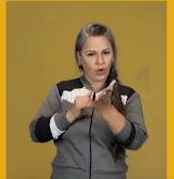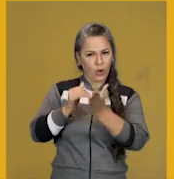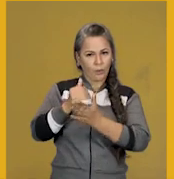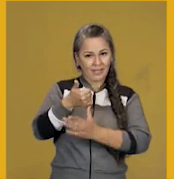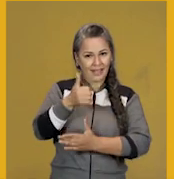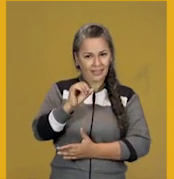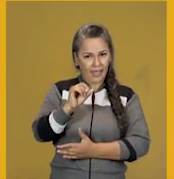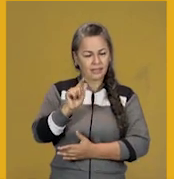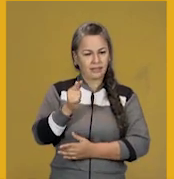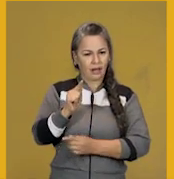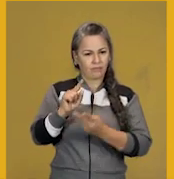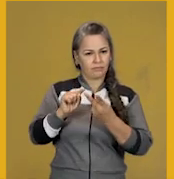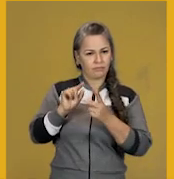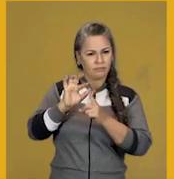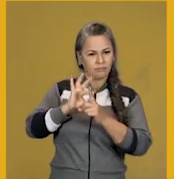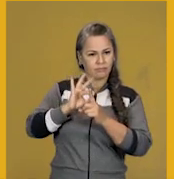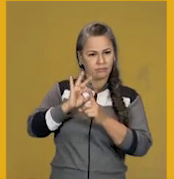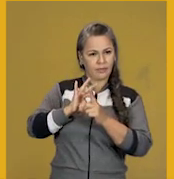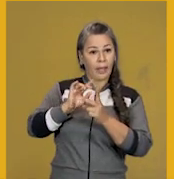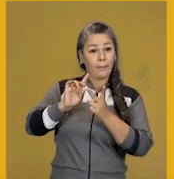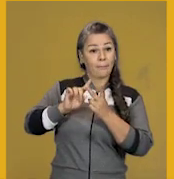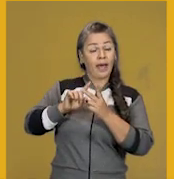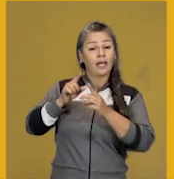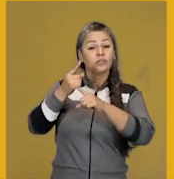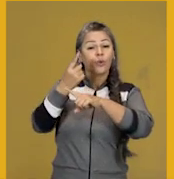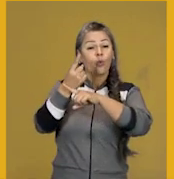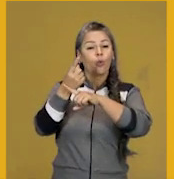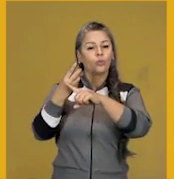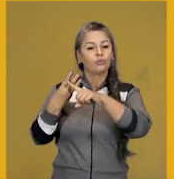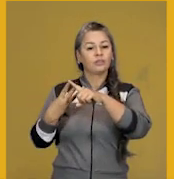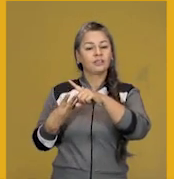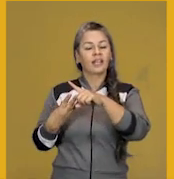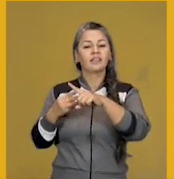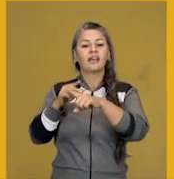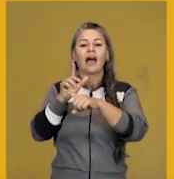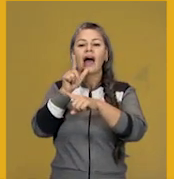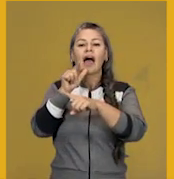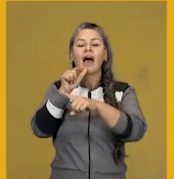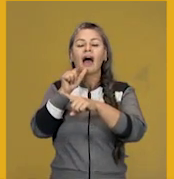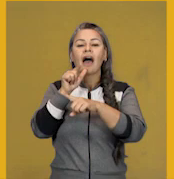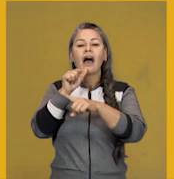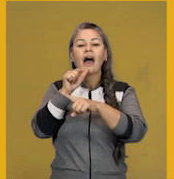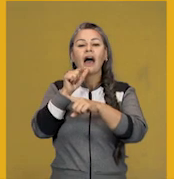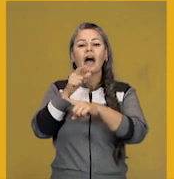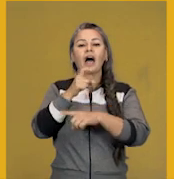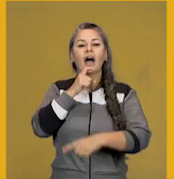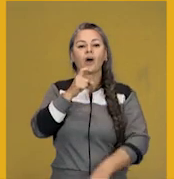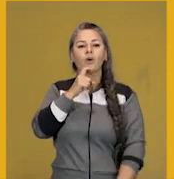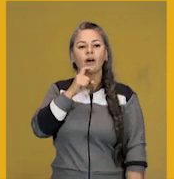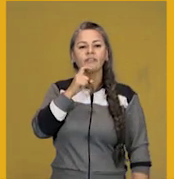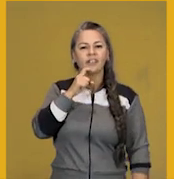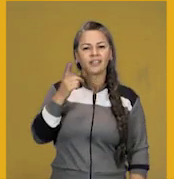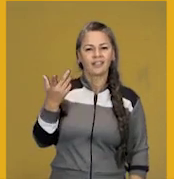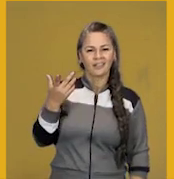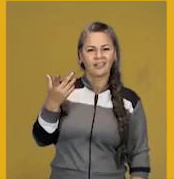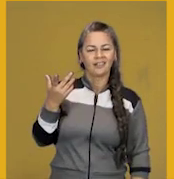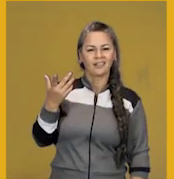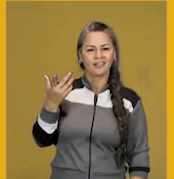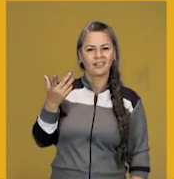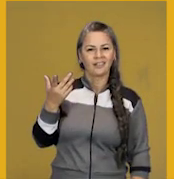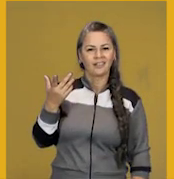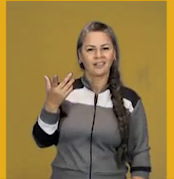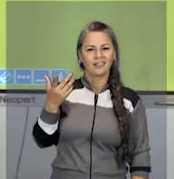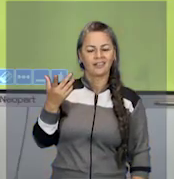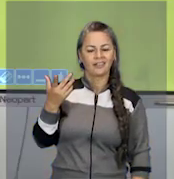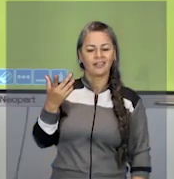Agora ele deu a proporção de 1/3 de água fria para 2/3 de água quente. Isso é a massa, certo?